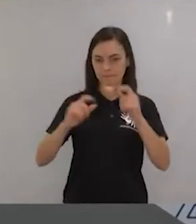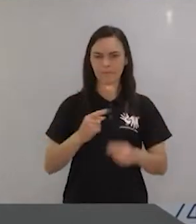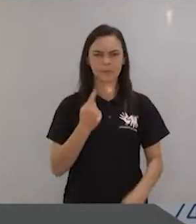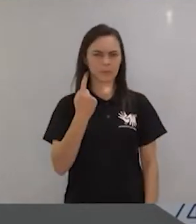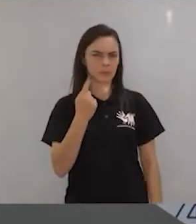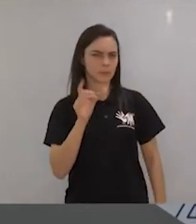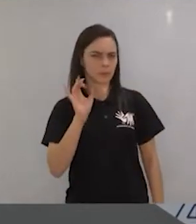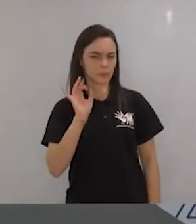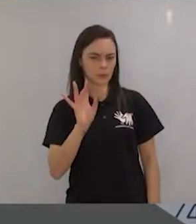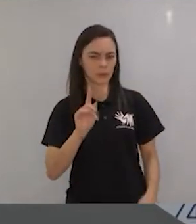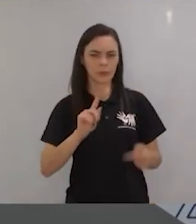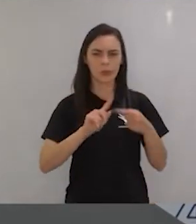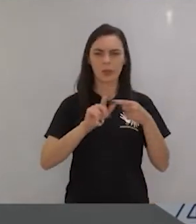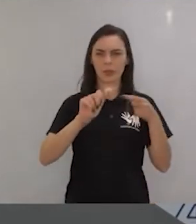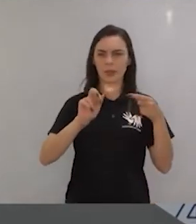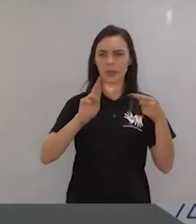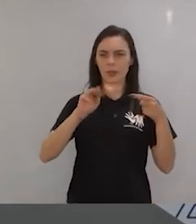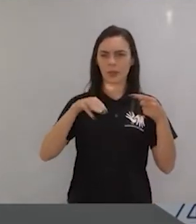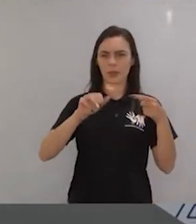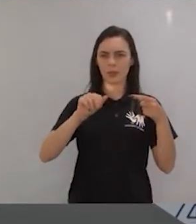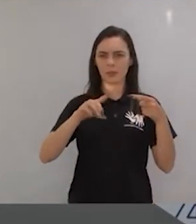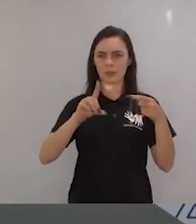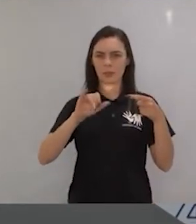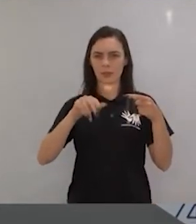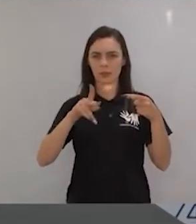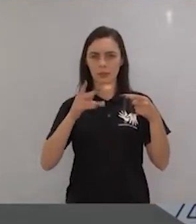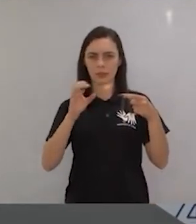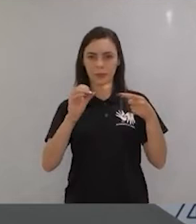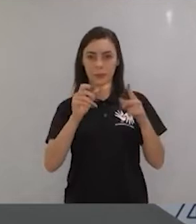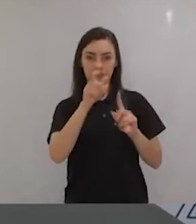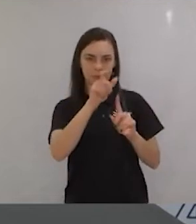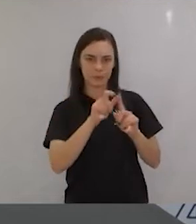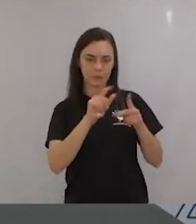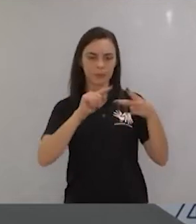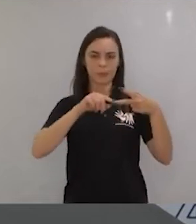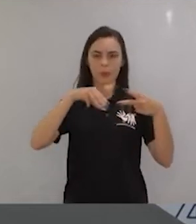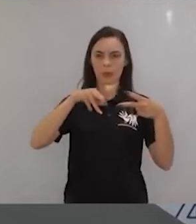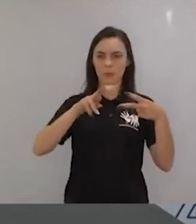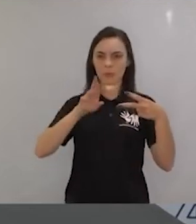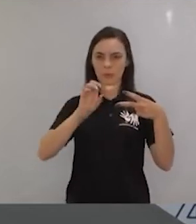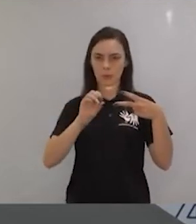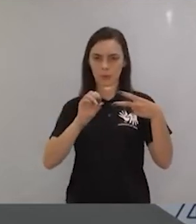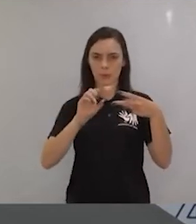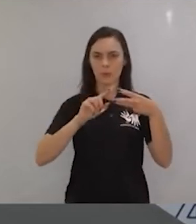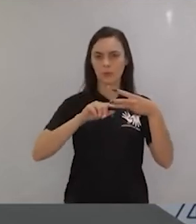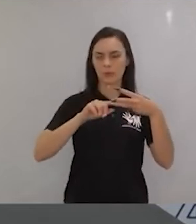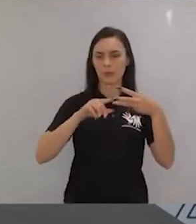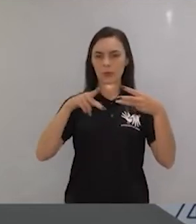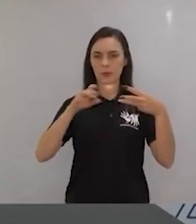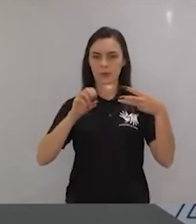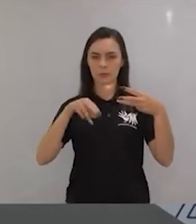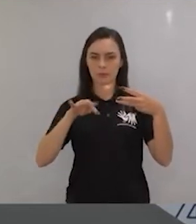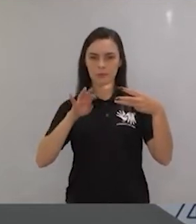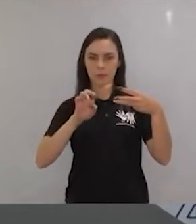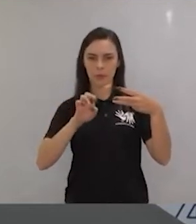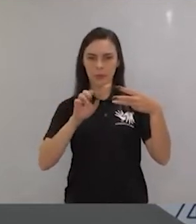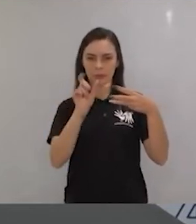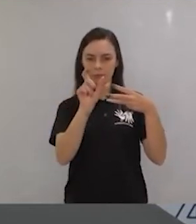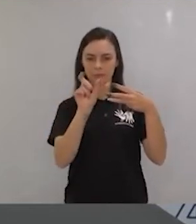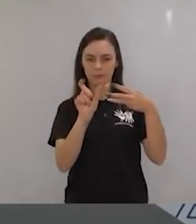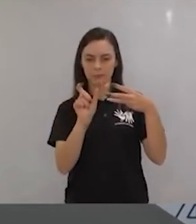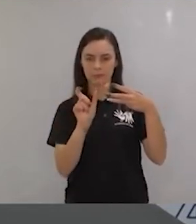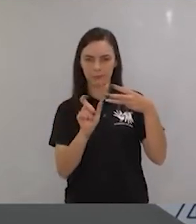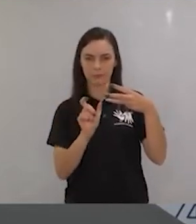de hoje, uma delas, que foi o Armandinho, um dos personagens, a palavra muros e a palavra